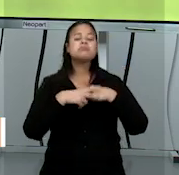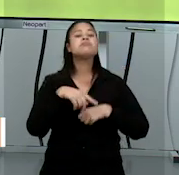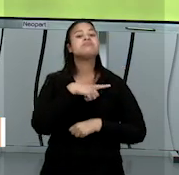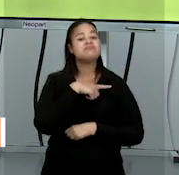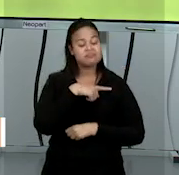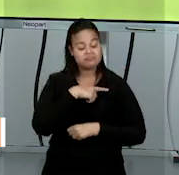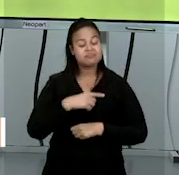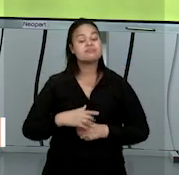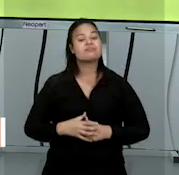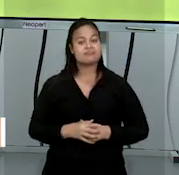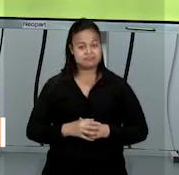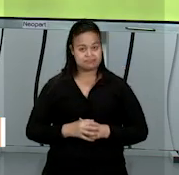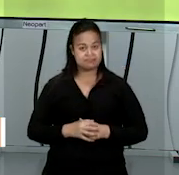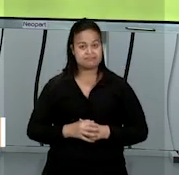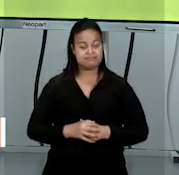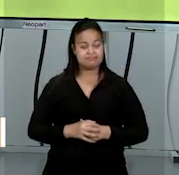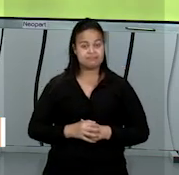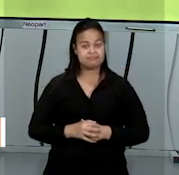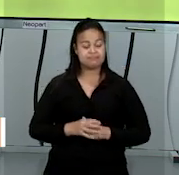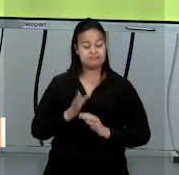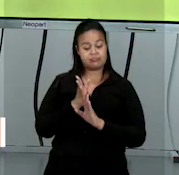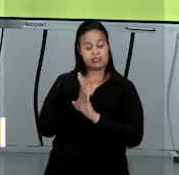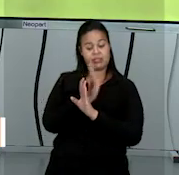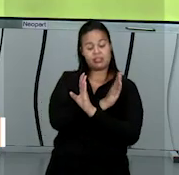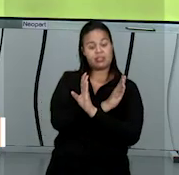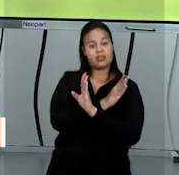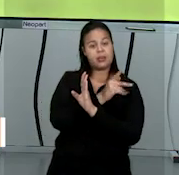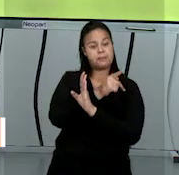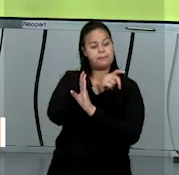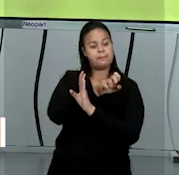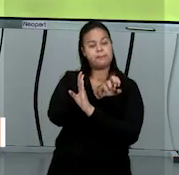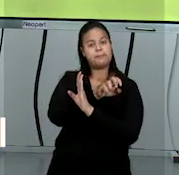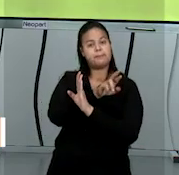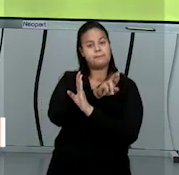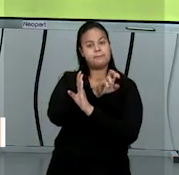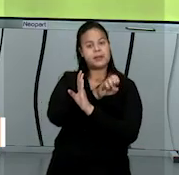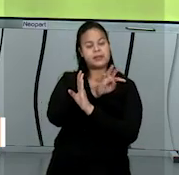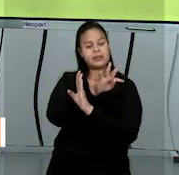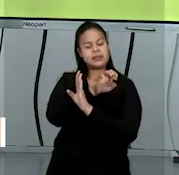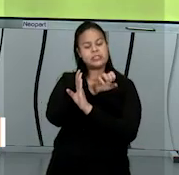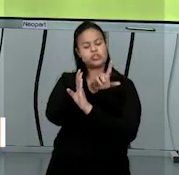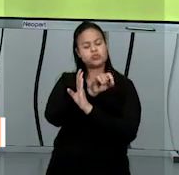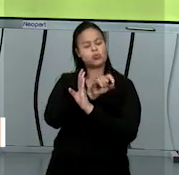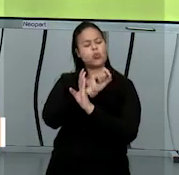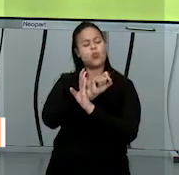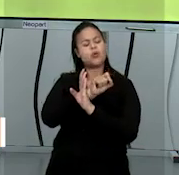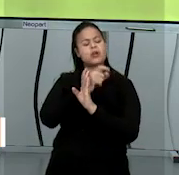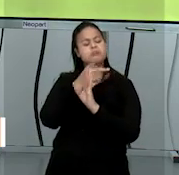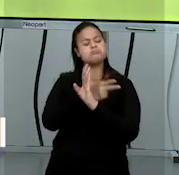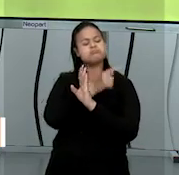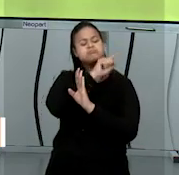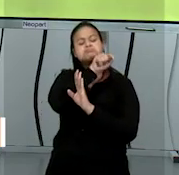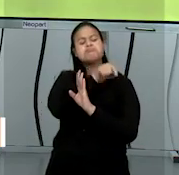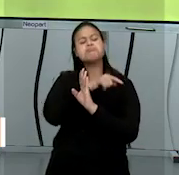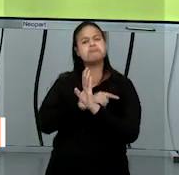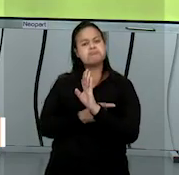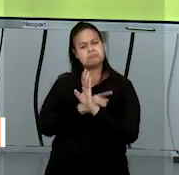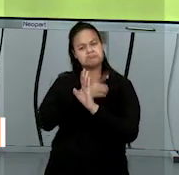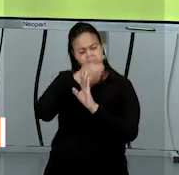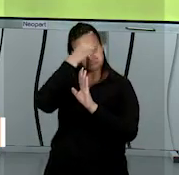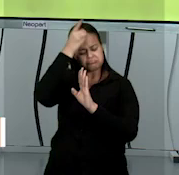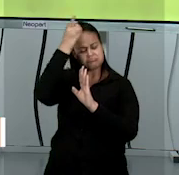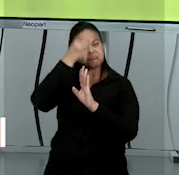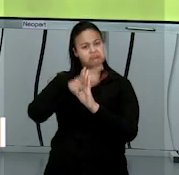ok? Pretexto, a intenção, o motivo, o que levou à produção daquela obra. O artista.